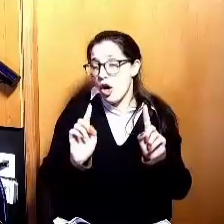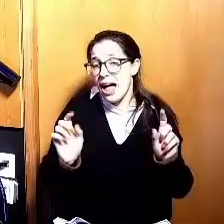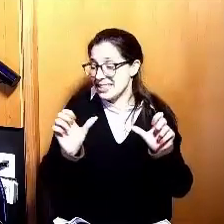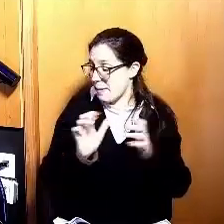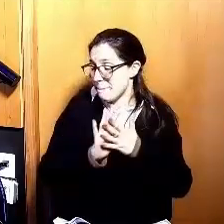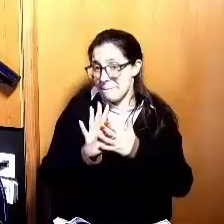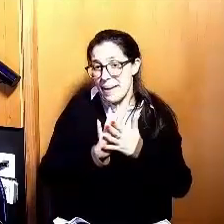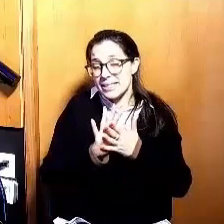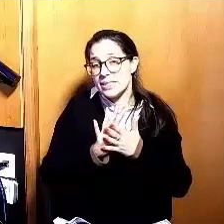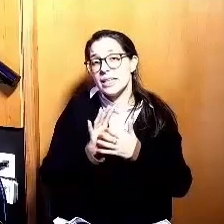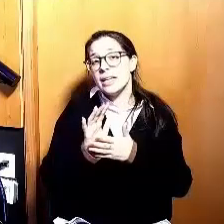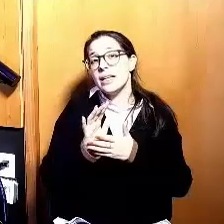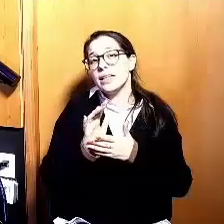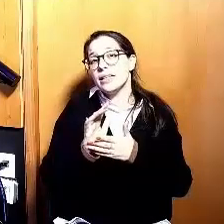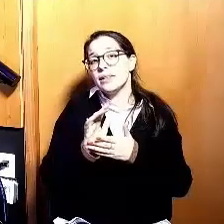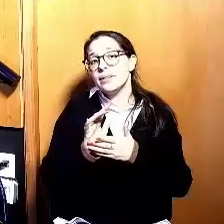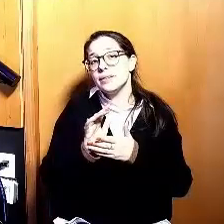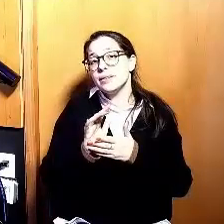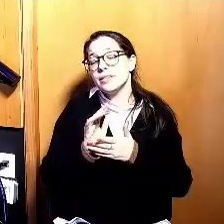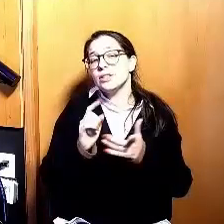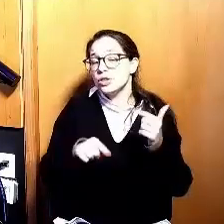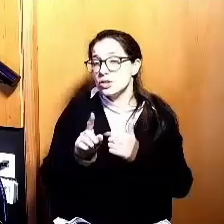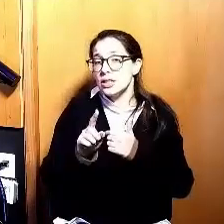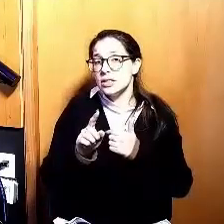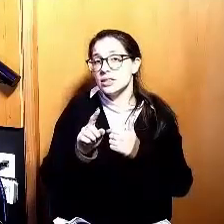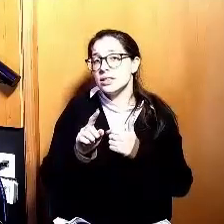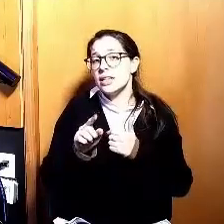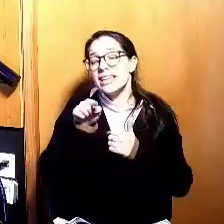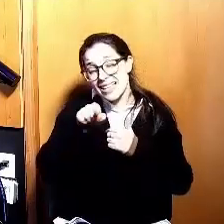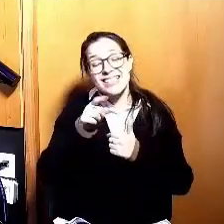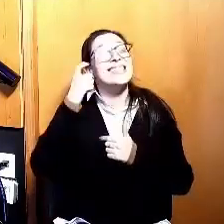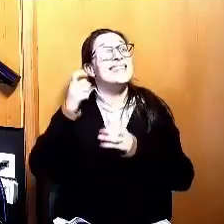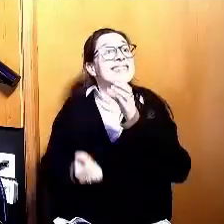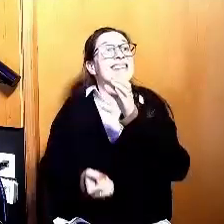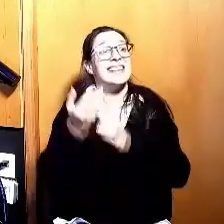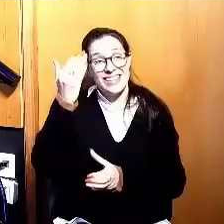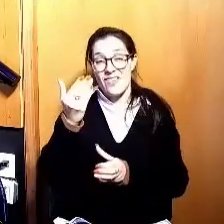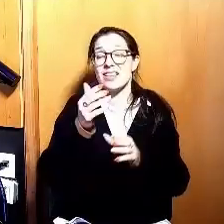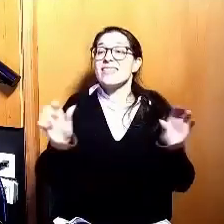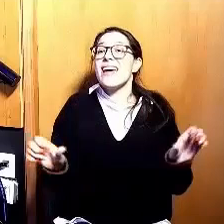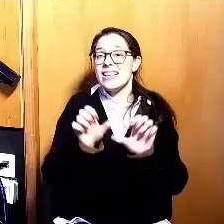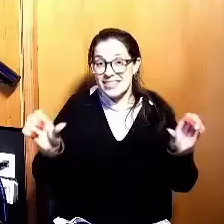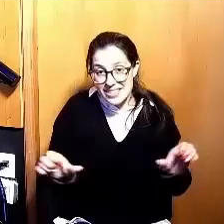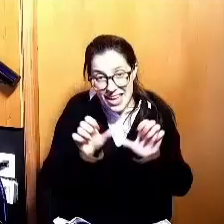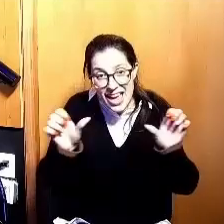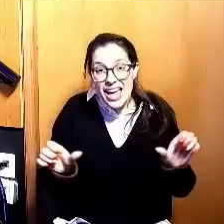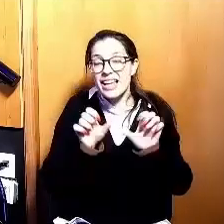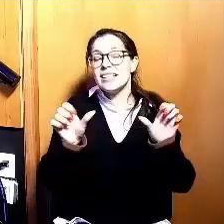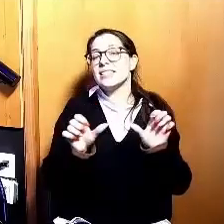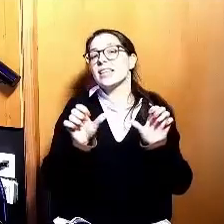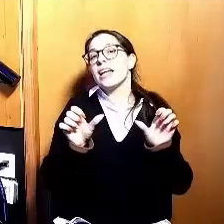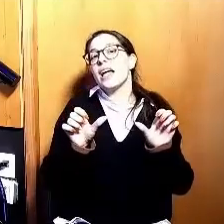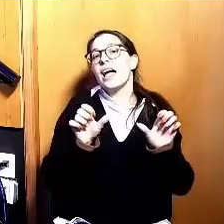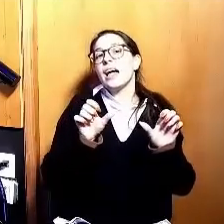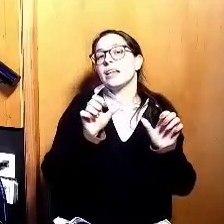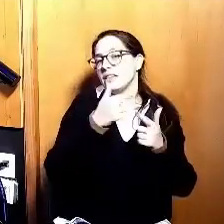governar sem gerir dados. Então, essas iniciativas de fazer data lakes e fazer